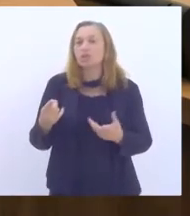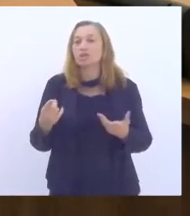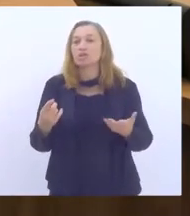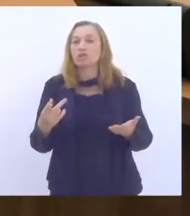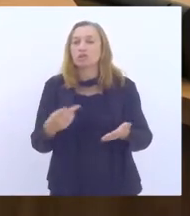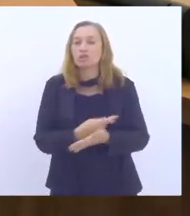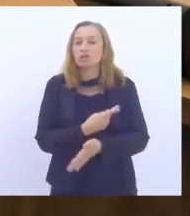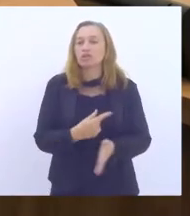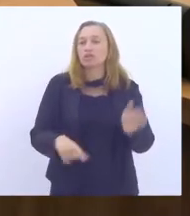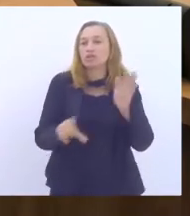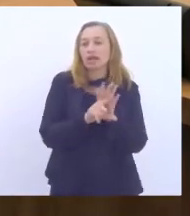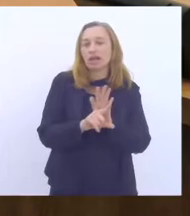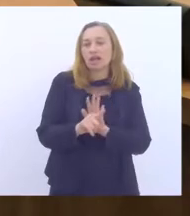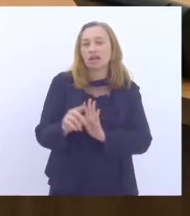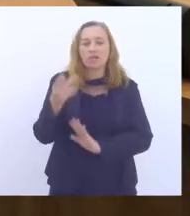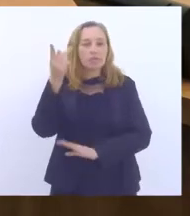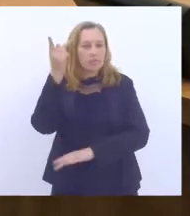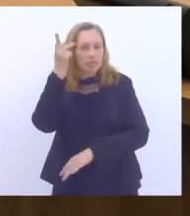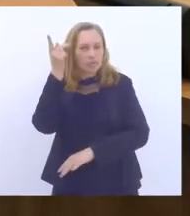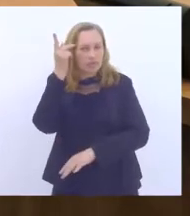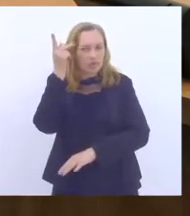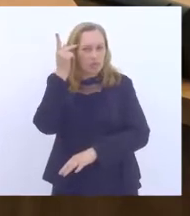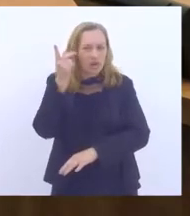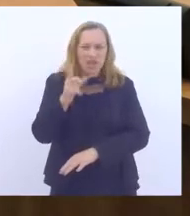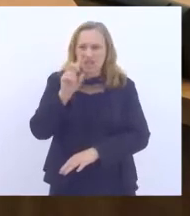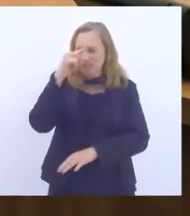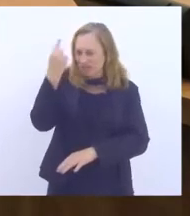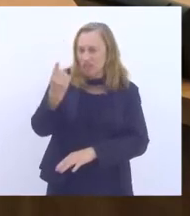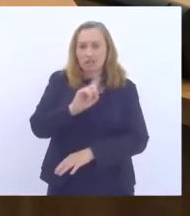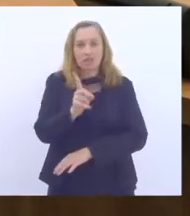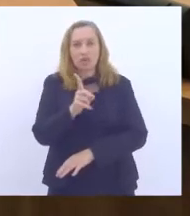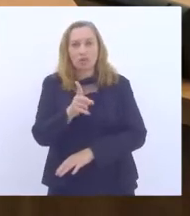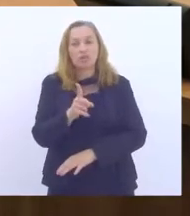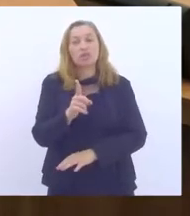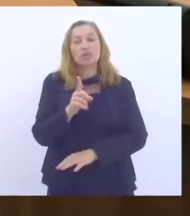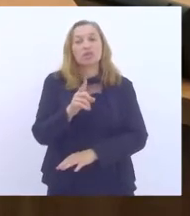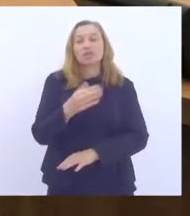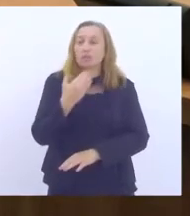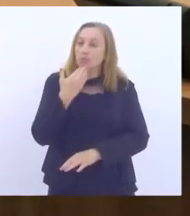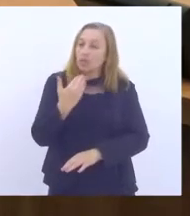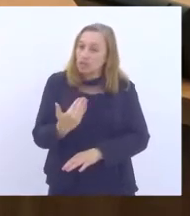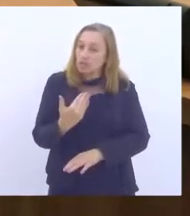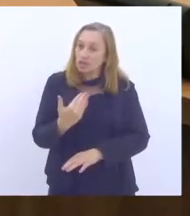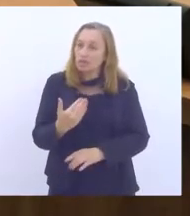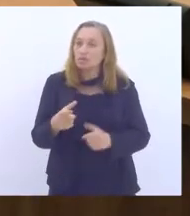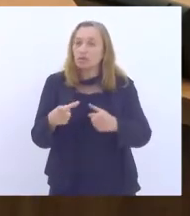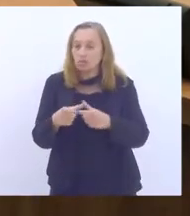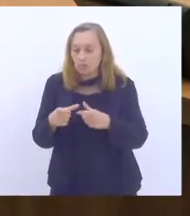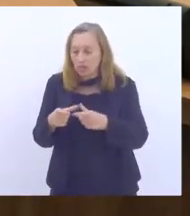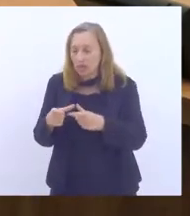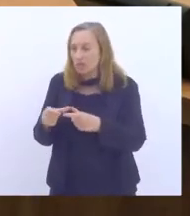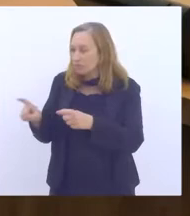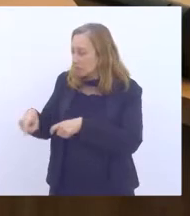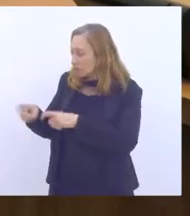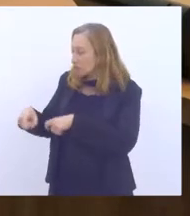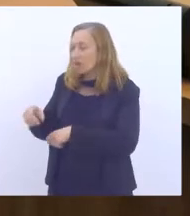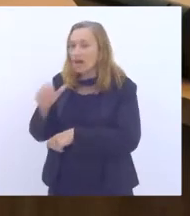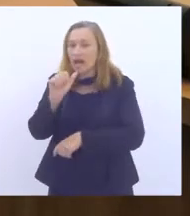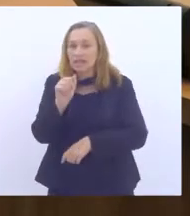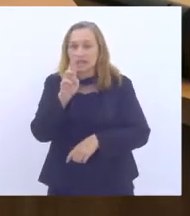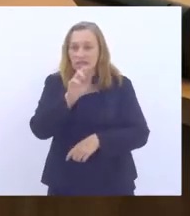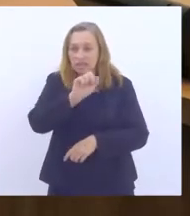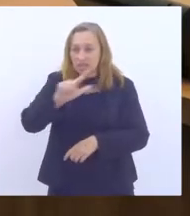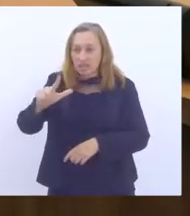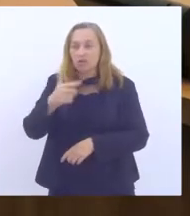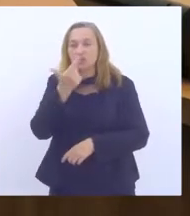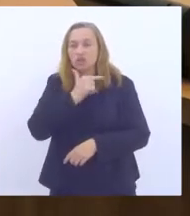da Lei Paulista não estamos inventando nada aqui Nós só estamos querendo garantir o que os pequenos produtores artesanais de queijo